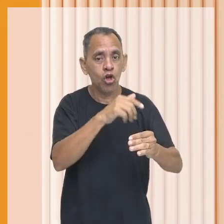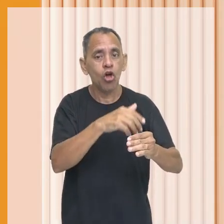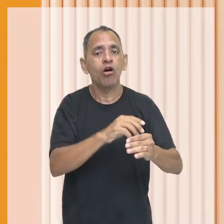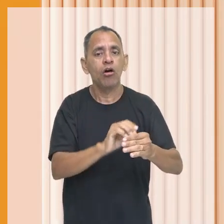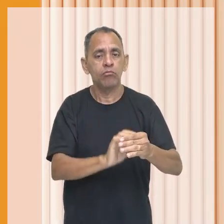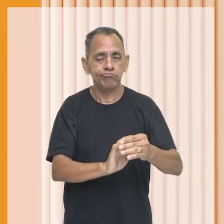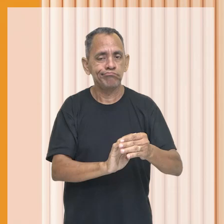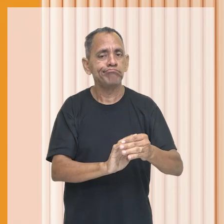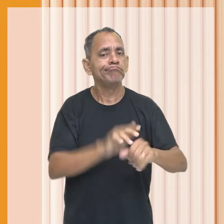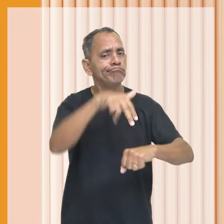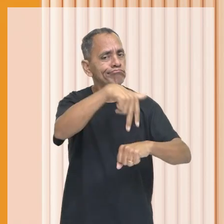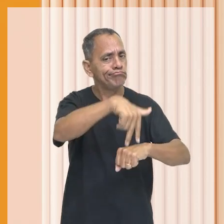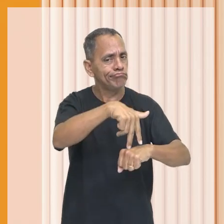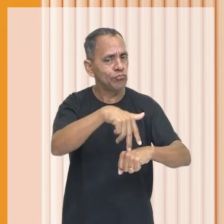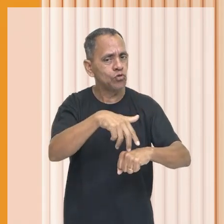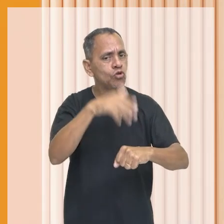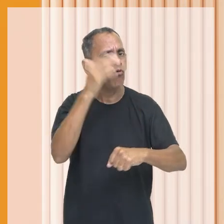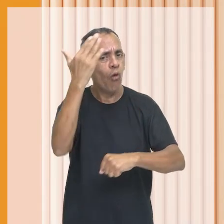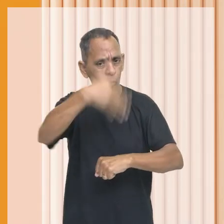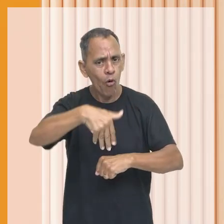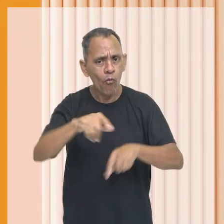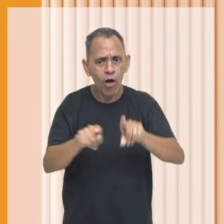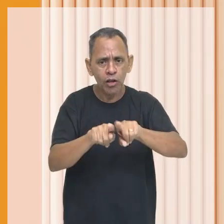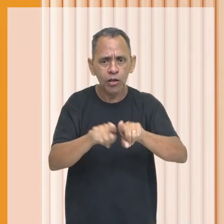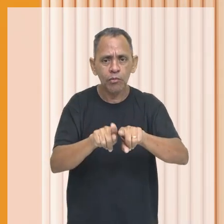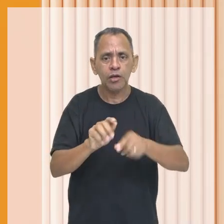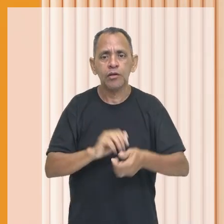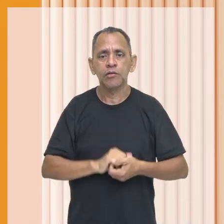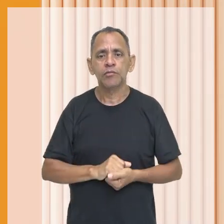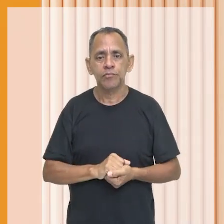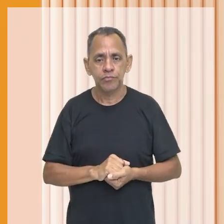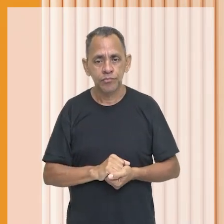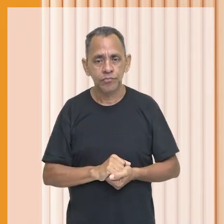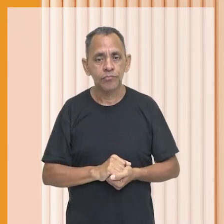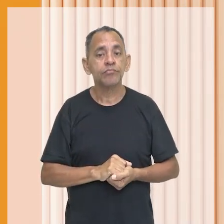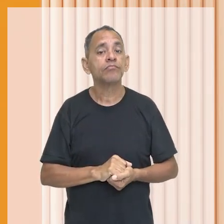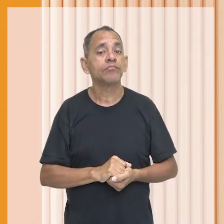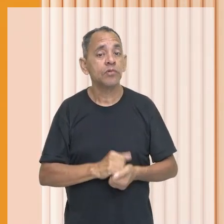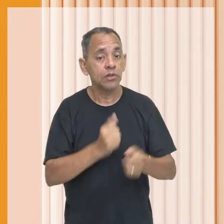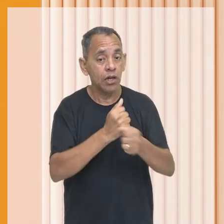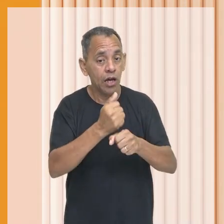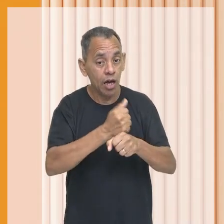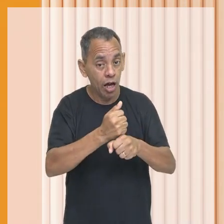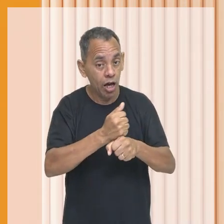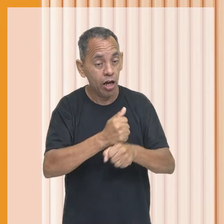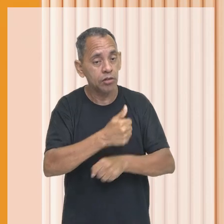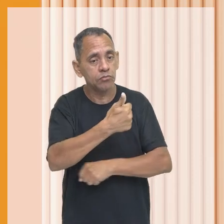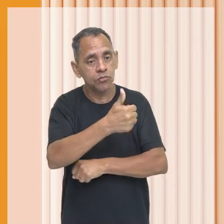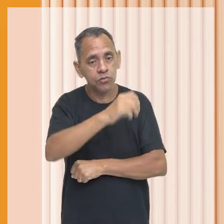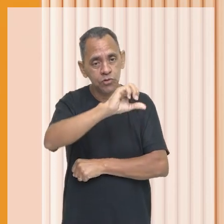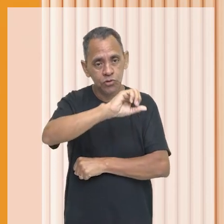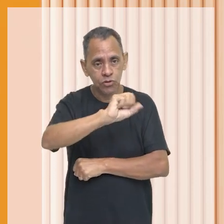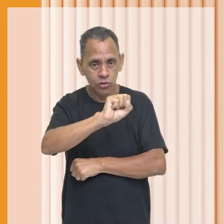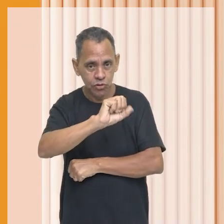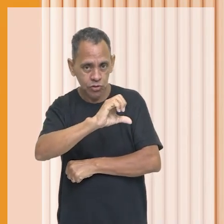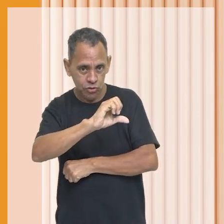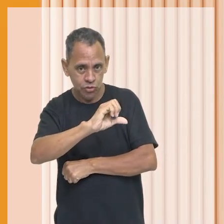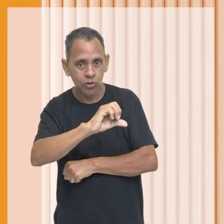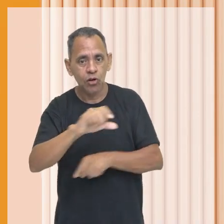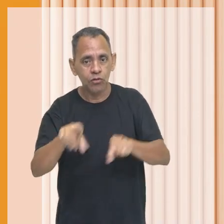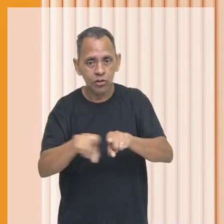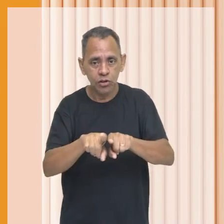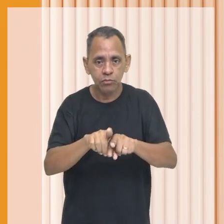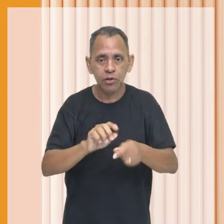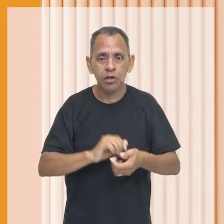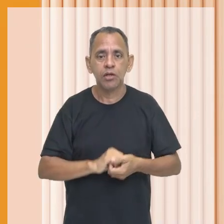eleito ali nesse momento, do Fernando Collor, tá? A eleição de 1989, ok? Quando ele assumiu